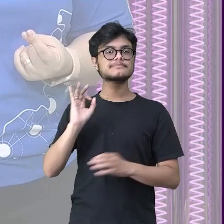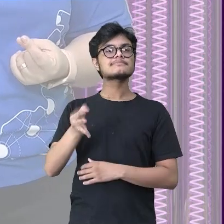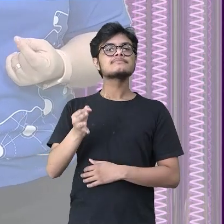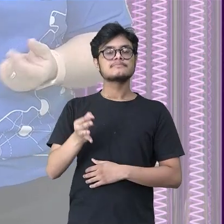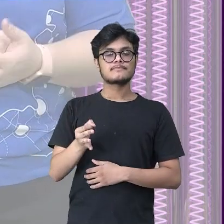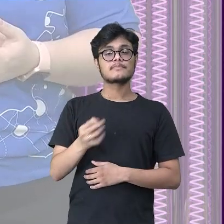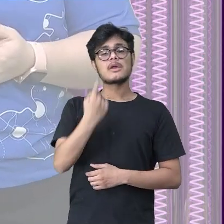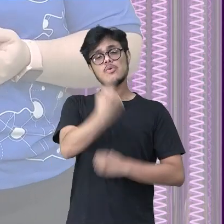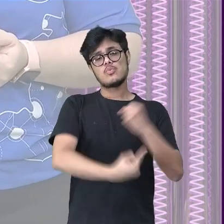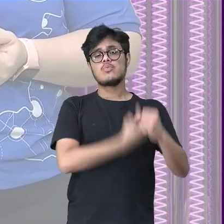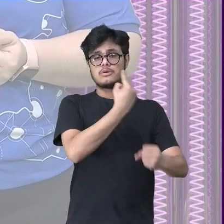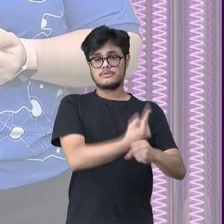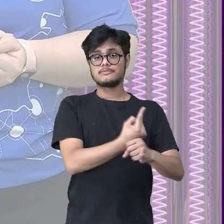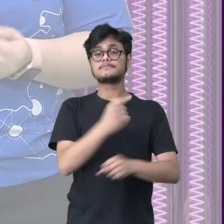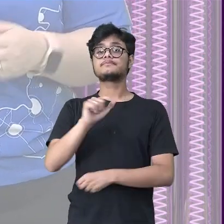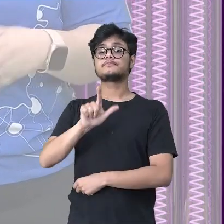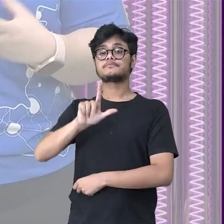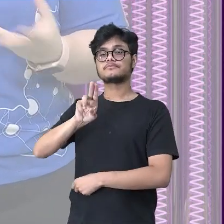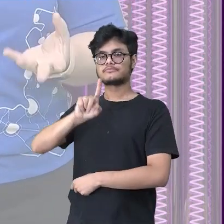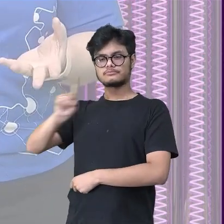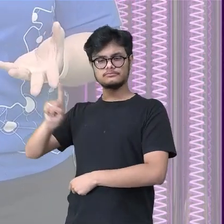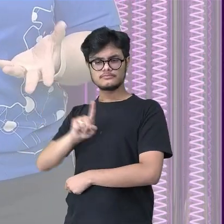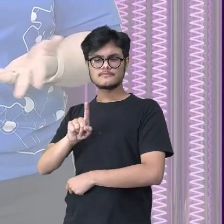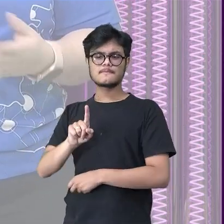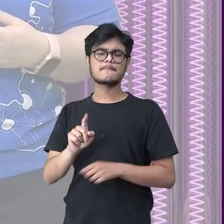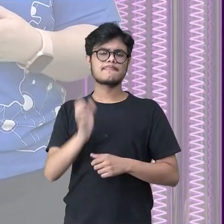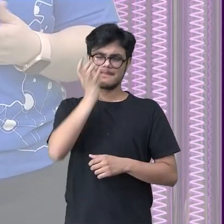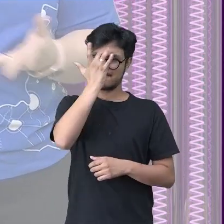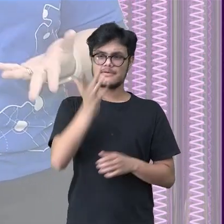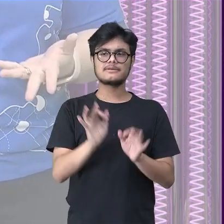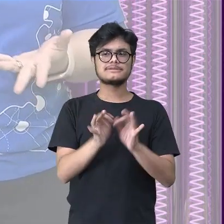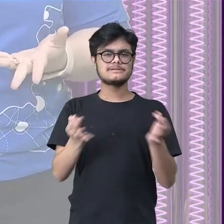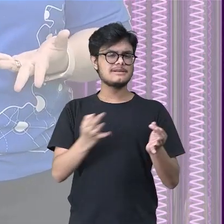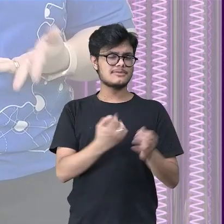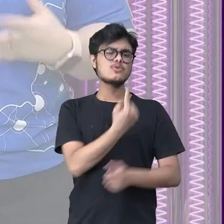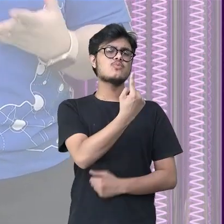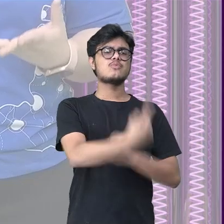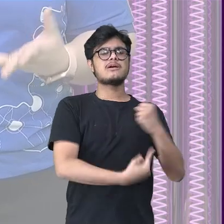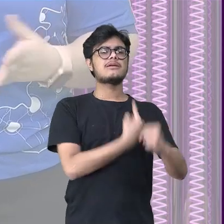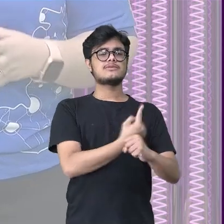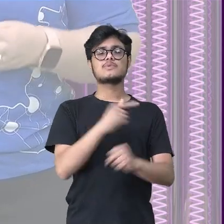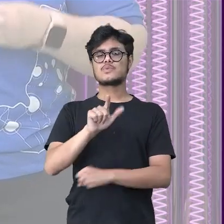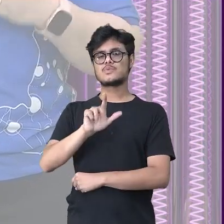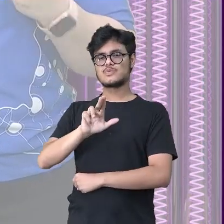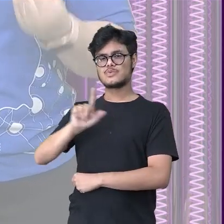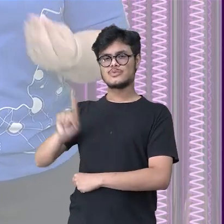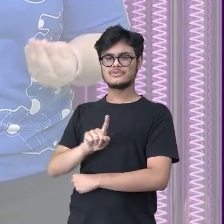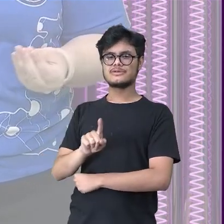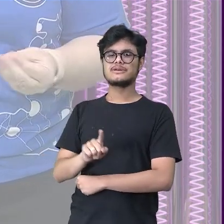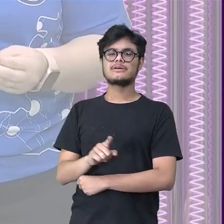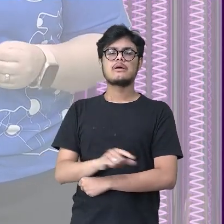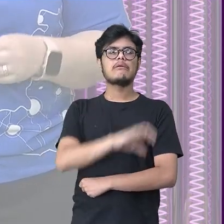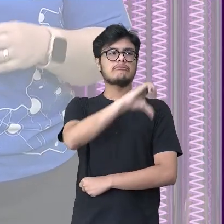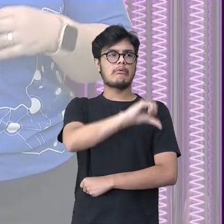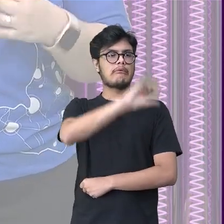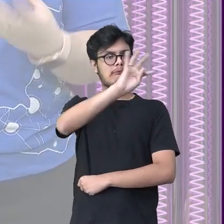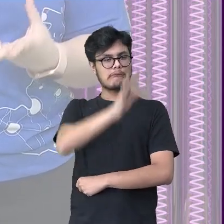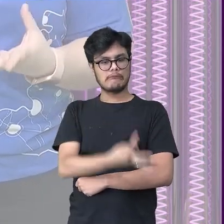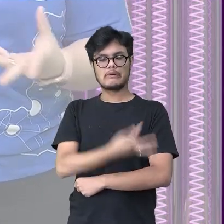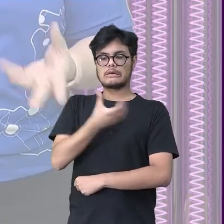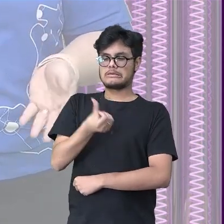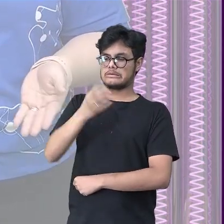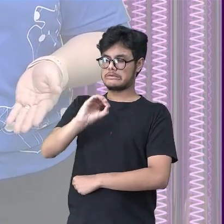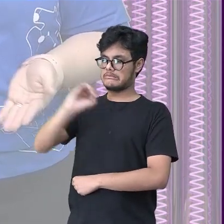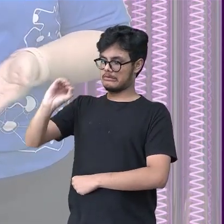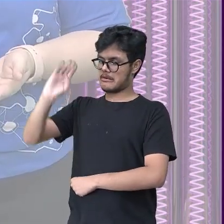1 ano-luz, né? Então, é mais fácil a gente dizer 1 ano-luz do que dizer 9 trilhões e 600